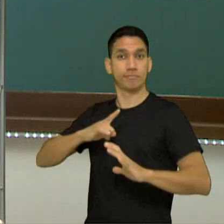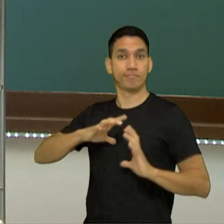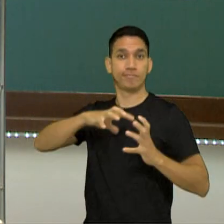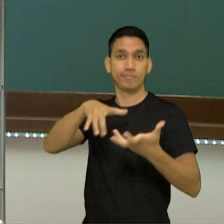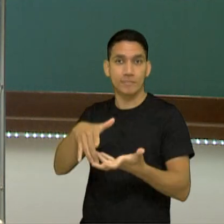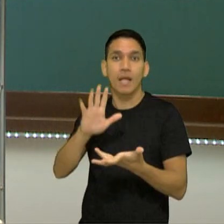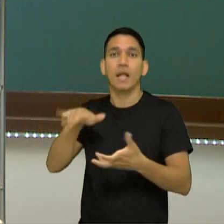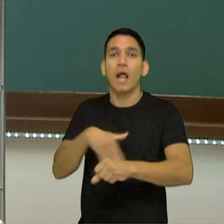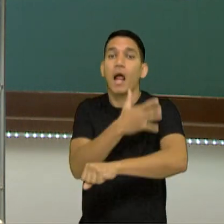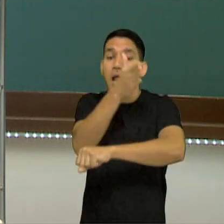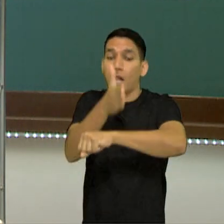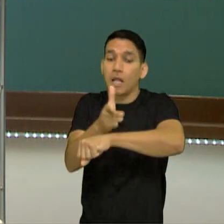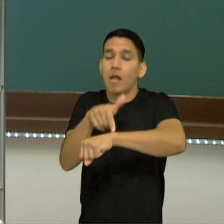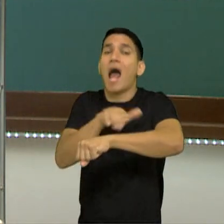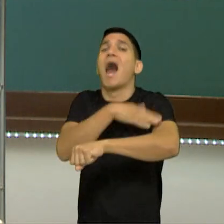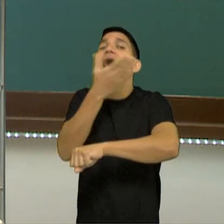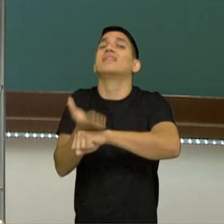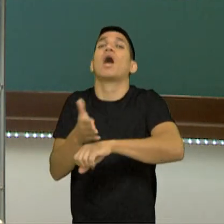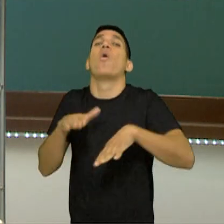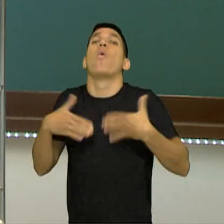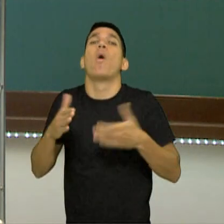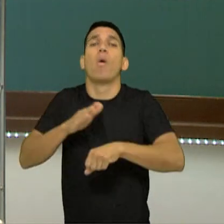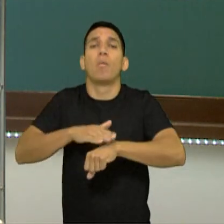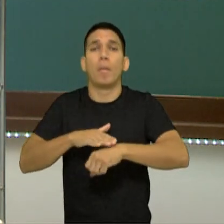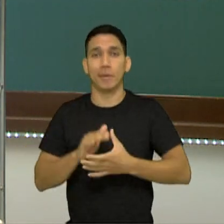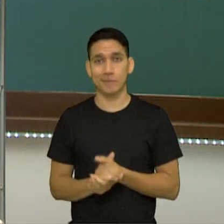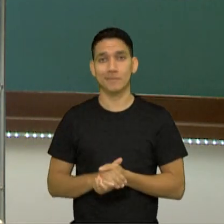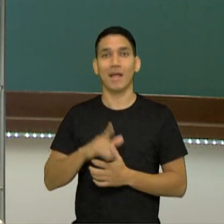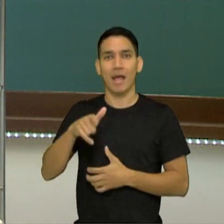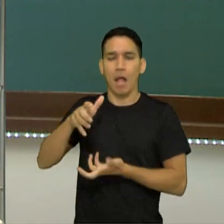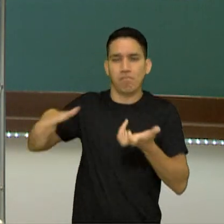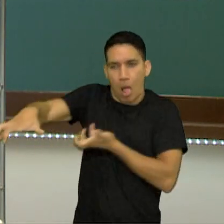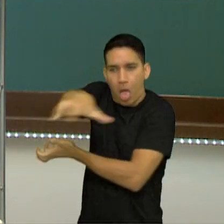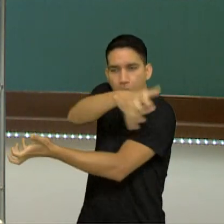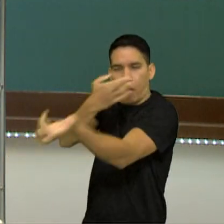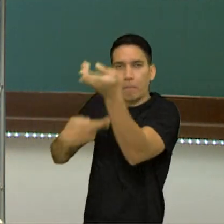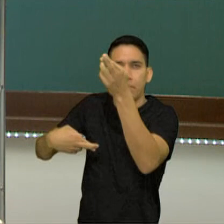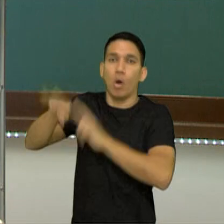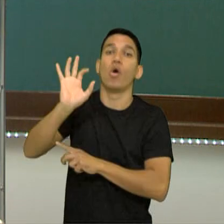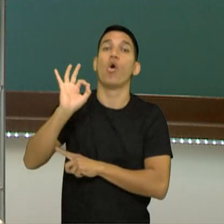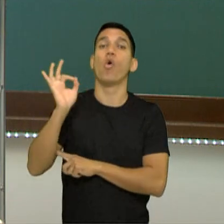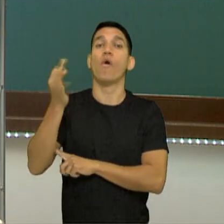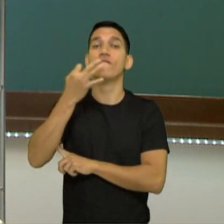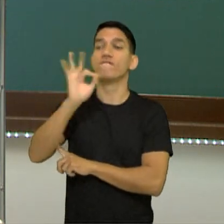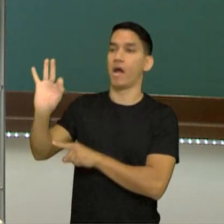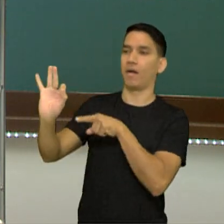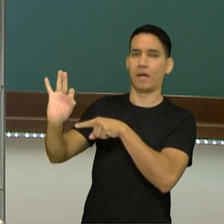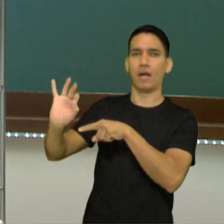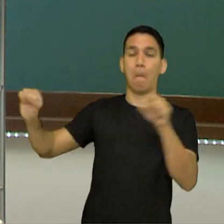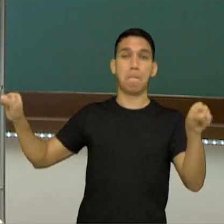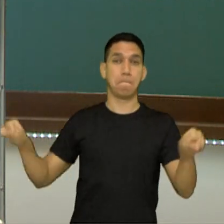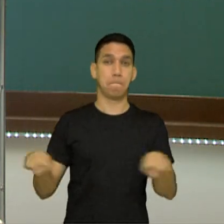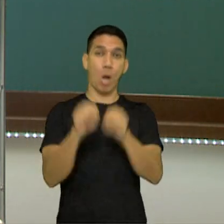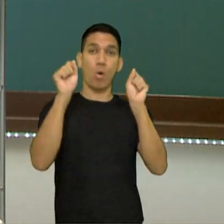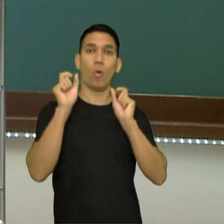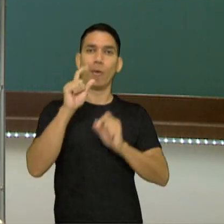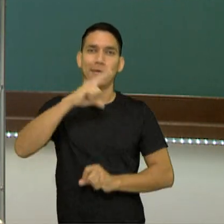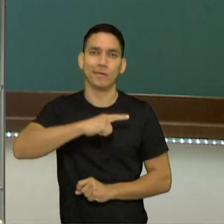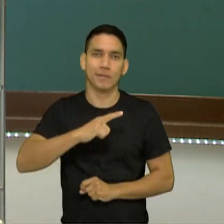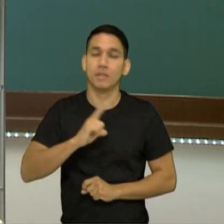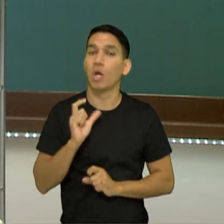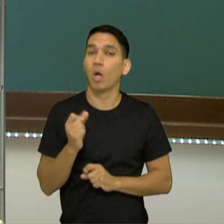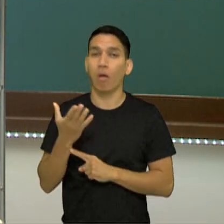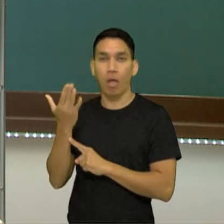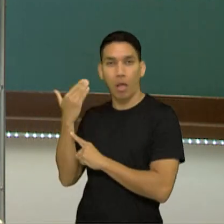Idade Moderna vai até onde? A Idade Moderna vai até a Revolução Francesa, em que vai ter o rompimento com o